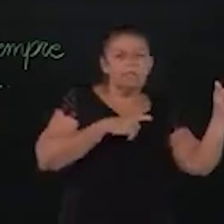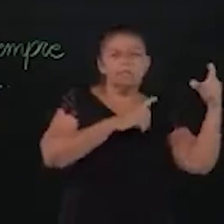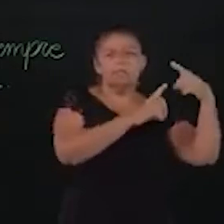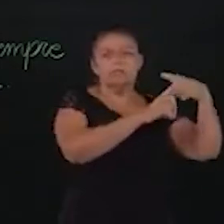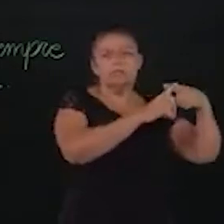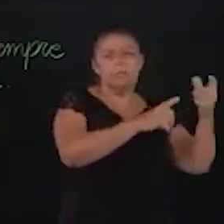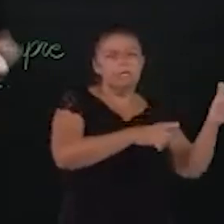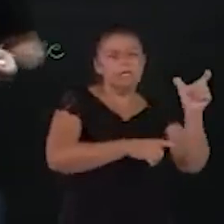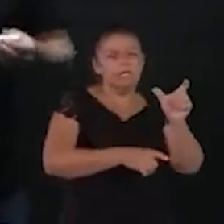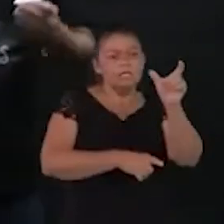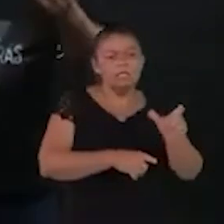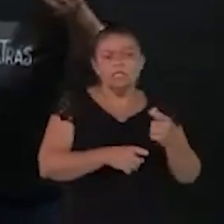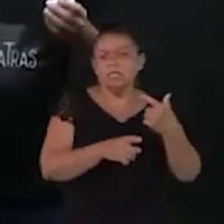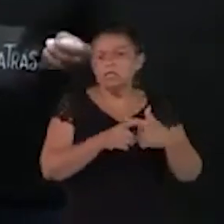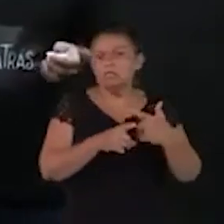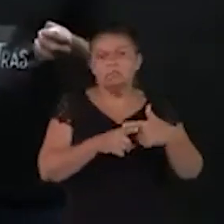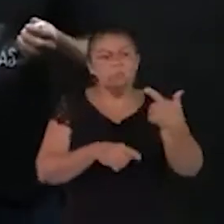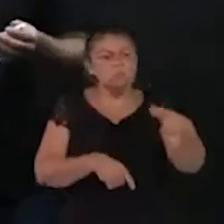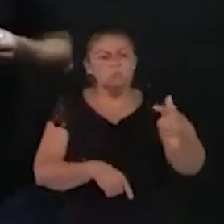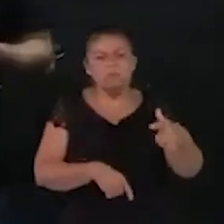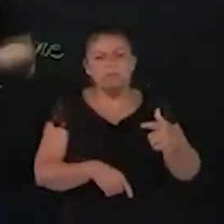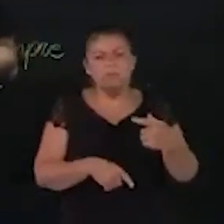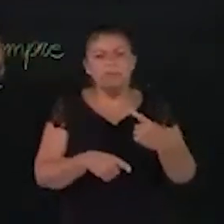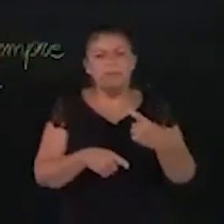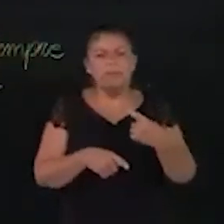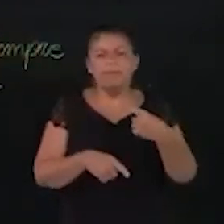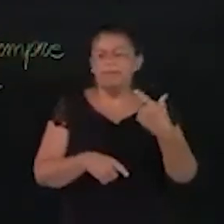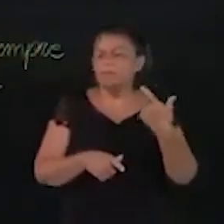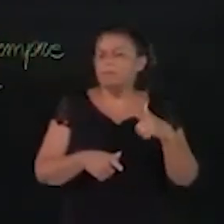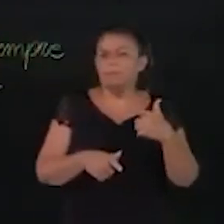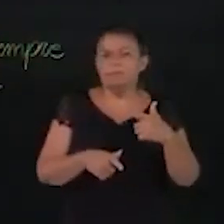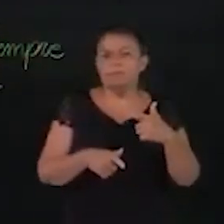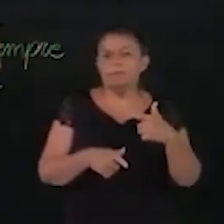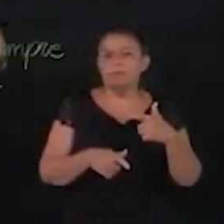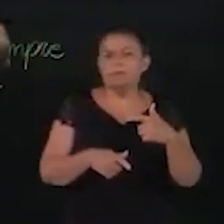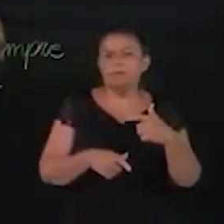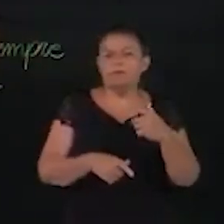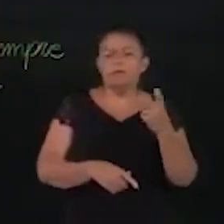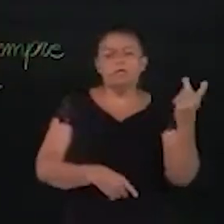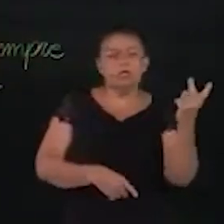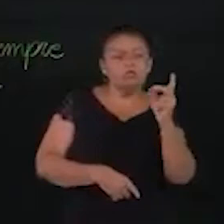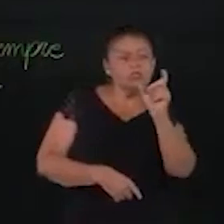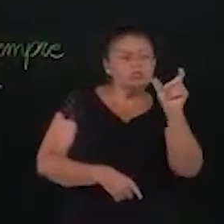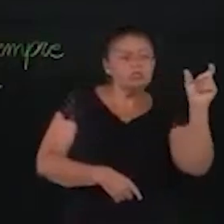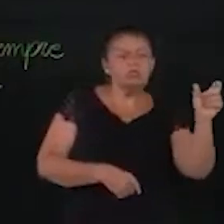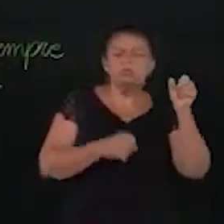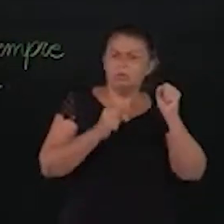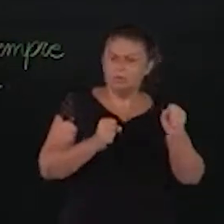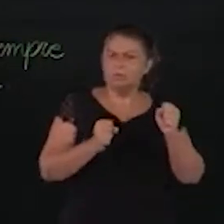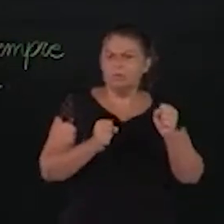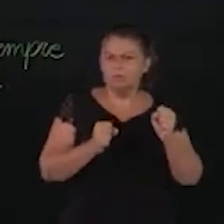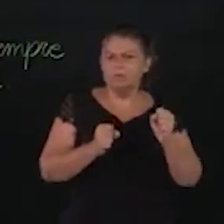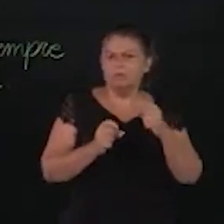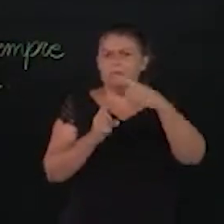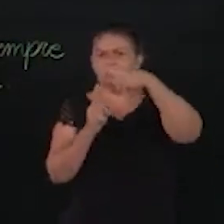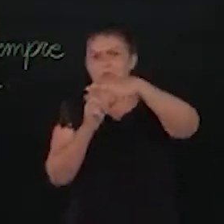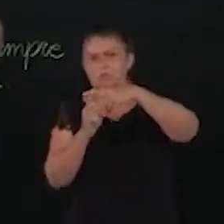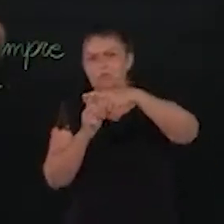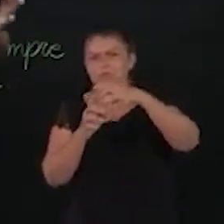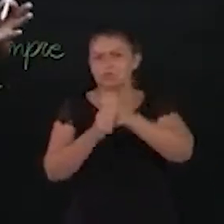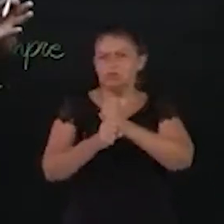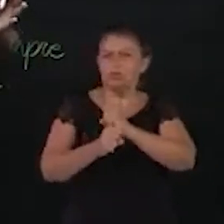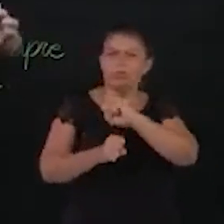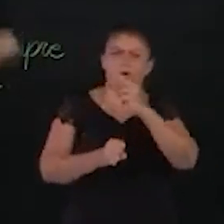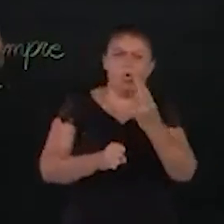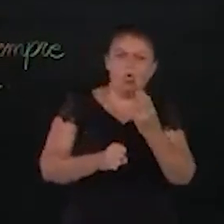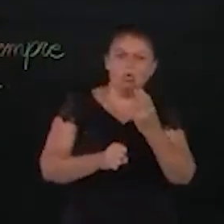tem problema, até porque os números positivos, eles podem ter o sinal da adição ou não. Aí tanto faz